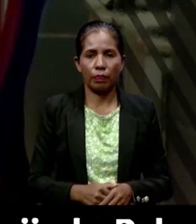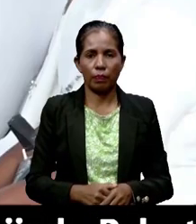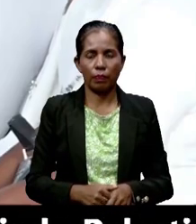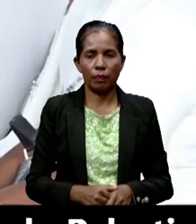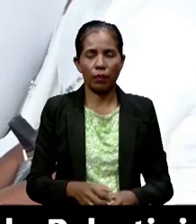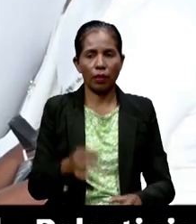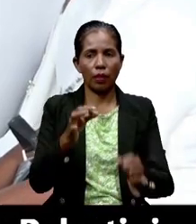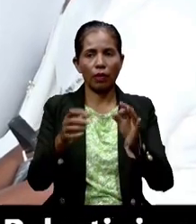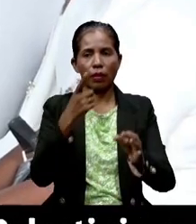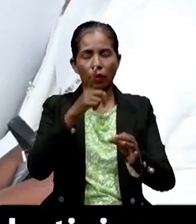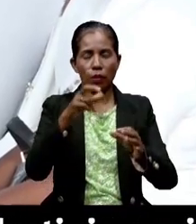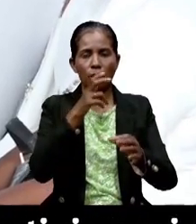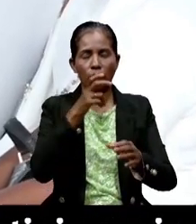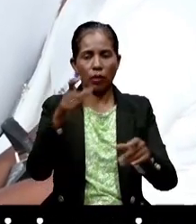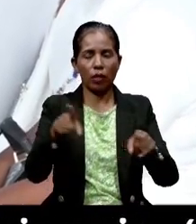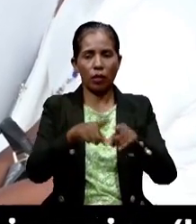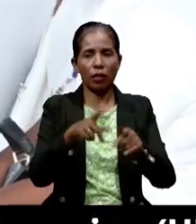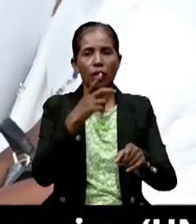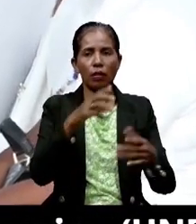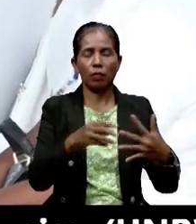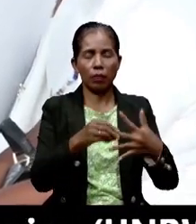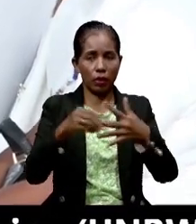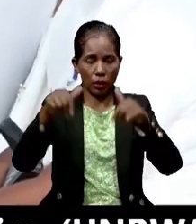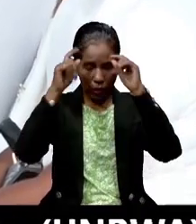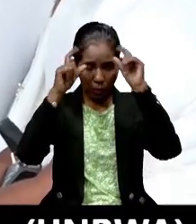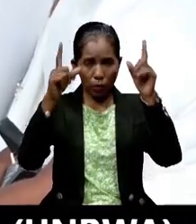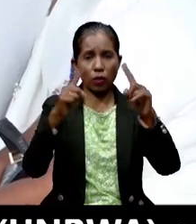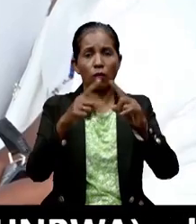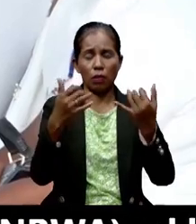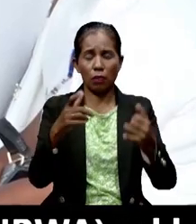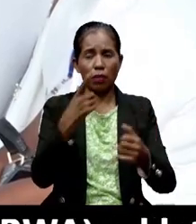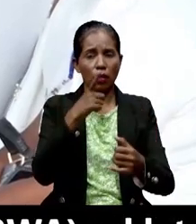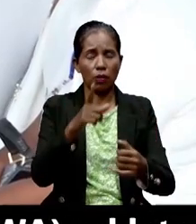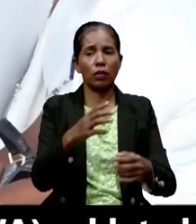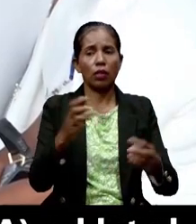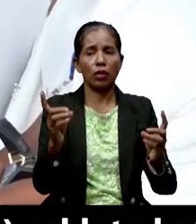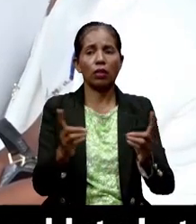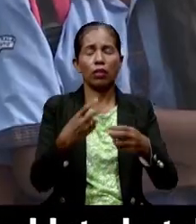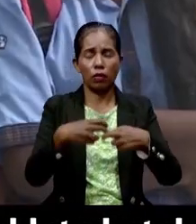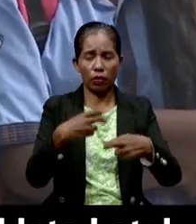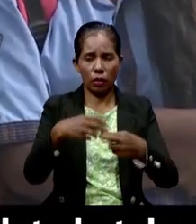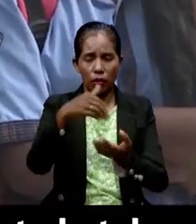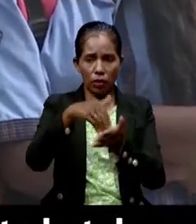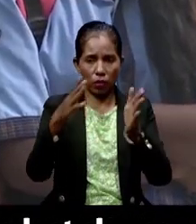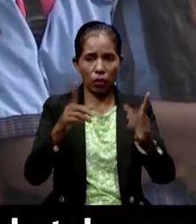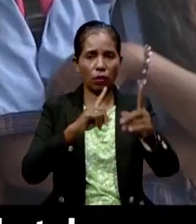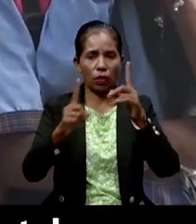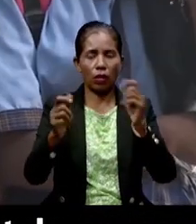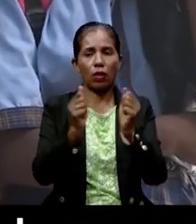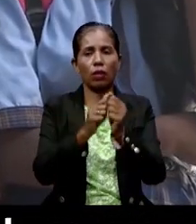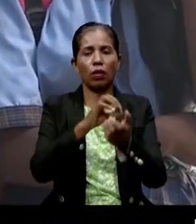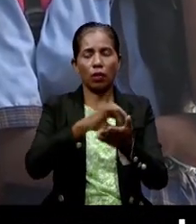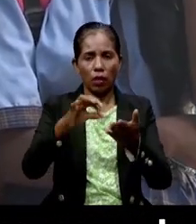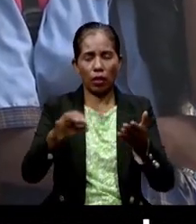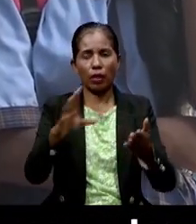Mas que lian portuguesa é a lian oficial ida de Timor-Leste, mas beto agora lian refere-se a esse desafio para estudante Cira a tu qualia no hakerek,